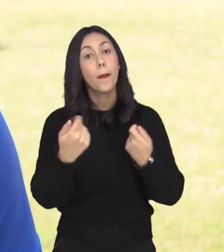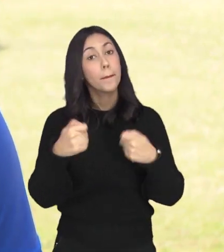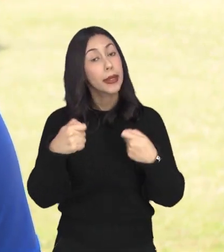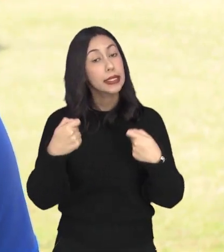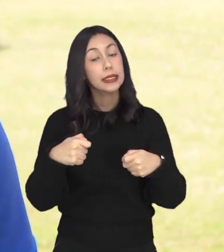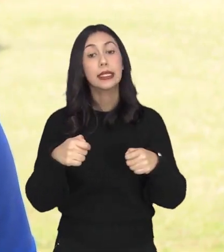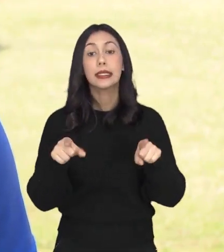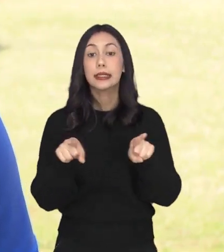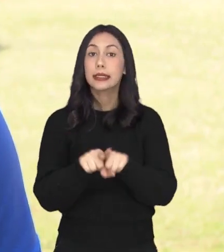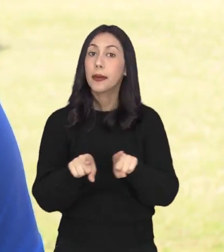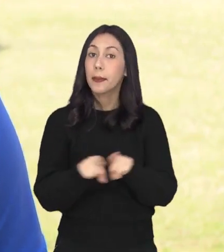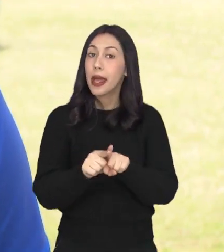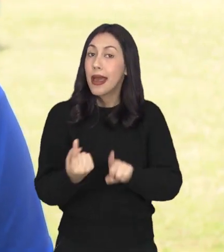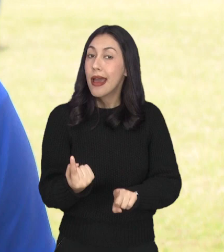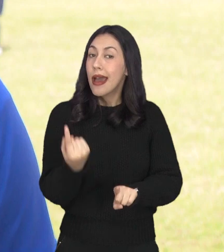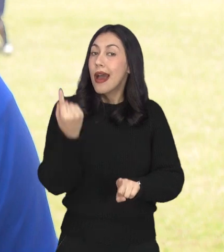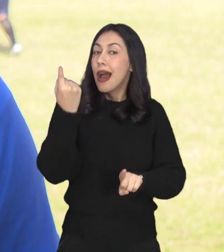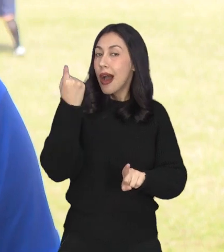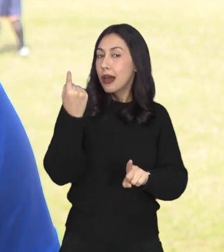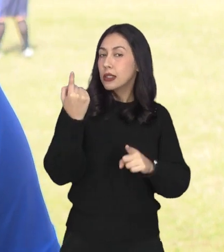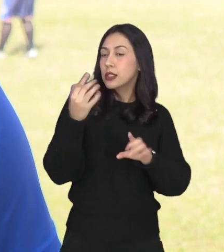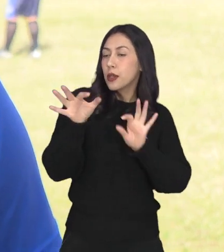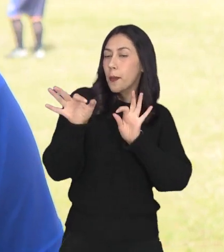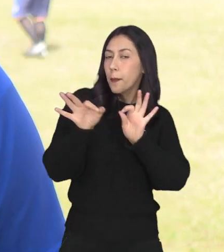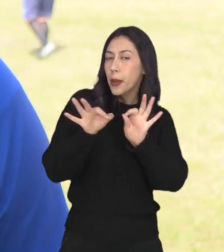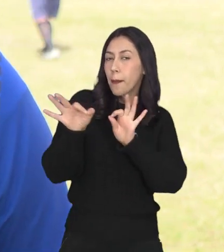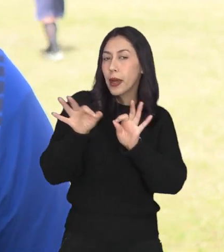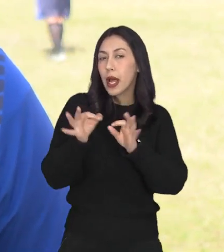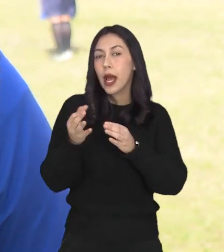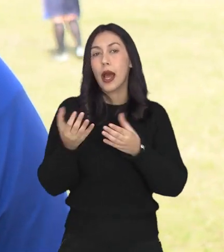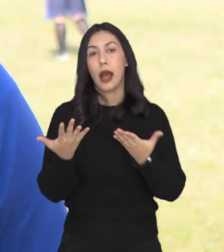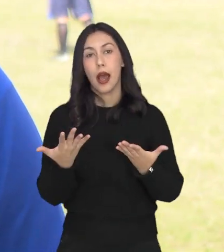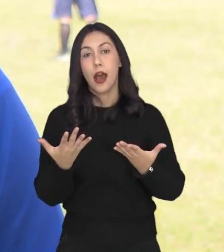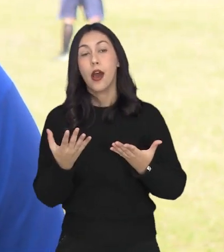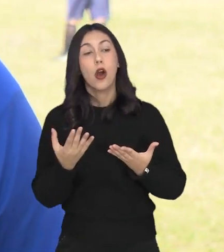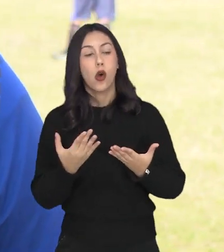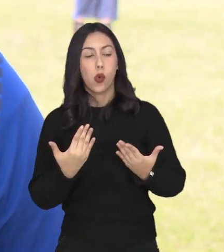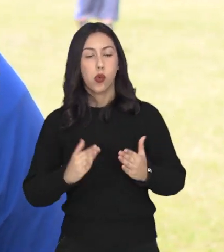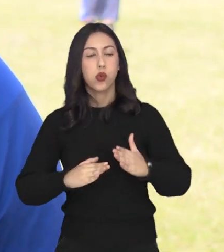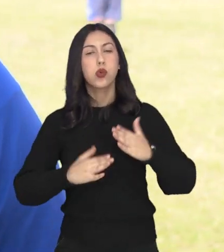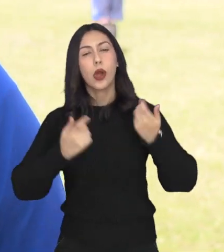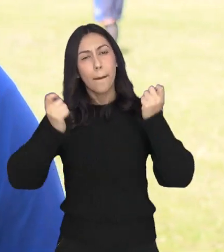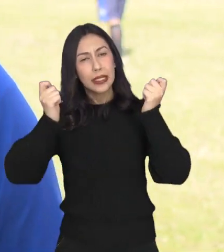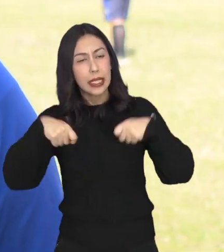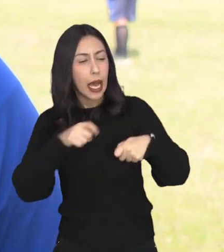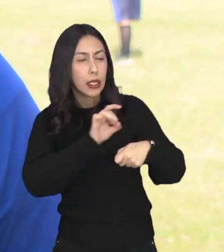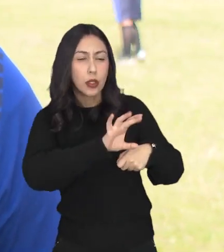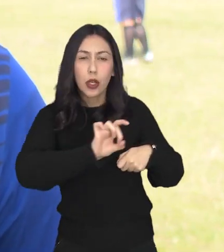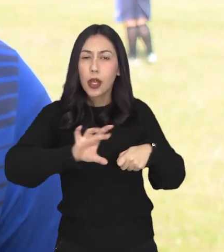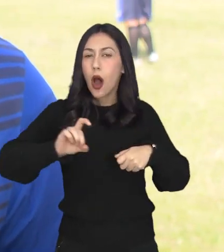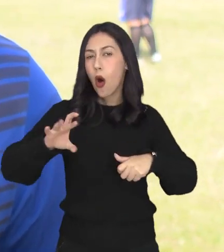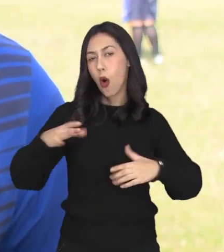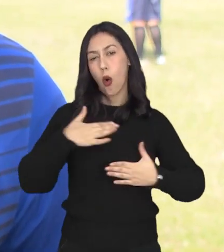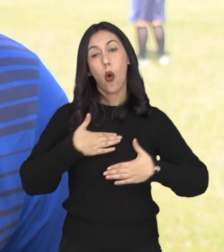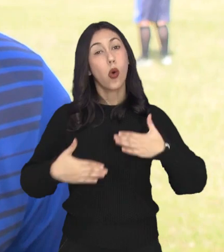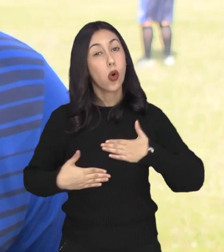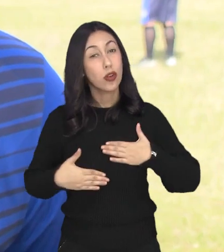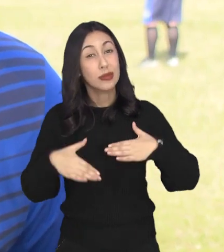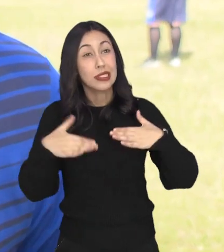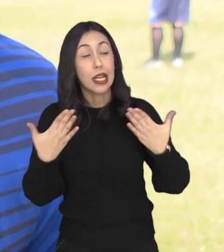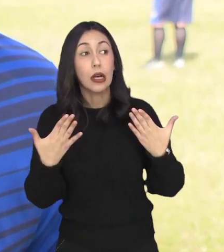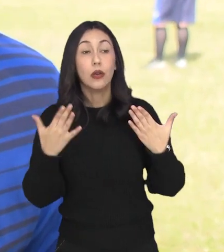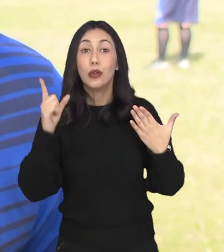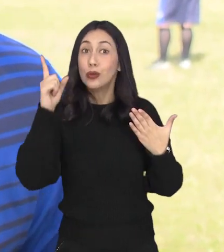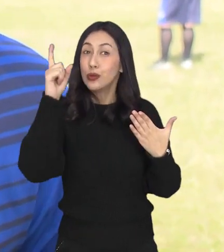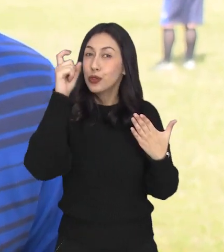física vem da prevenção de lesão, do controle de carga, da recuperação dos atletas pós-jogo. Então é uma área